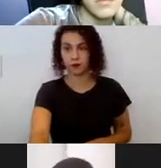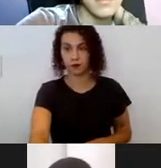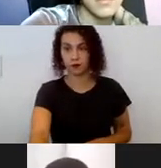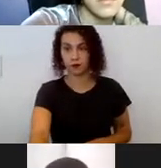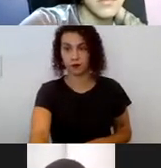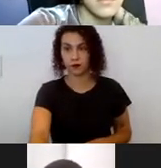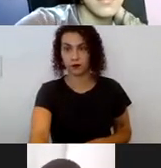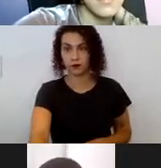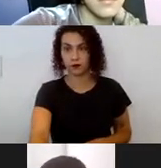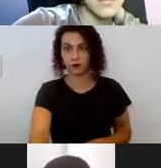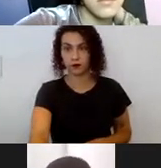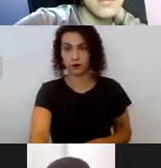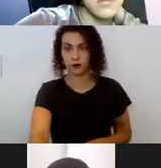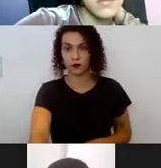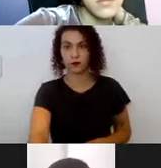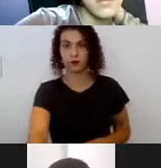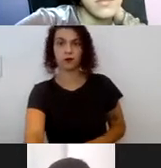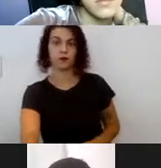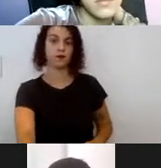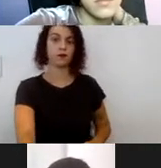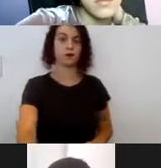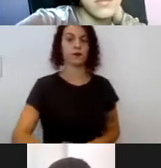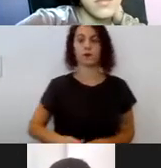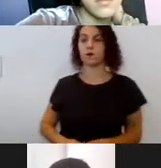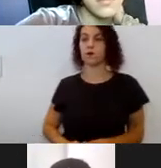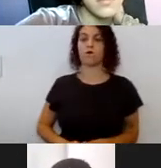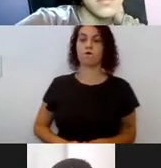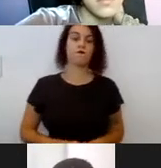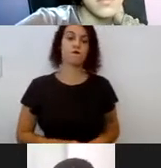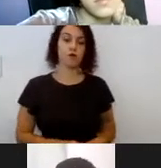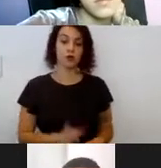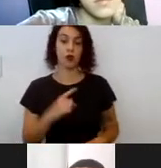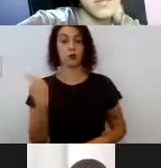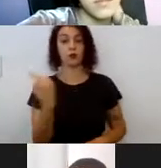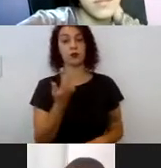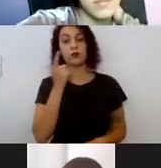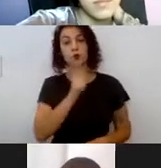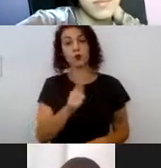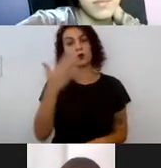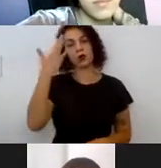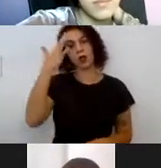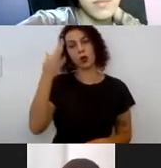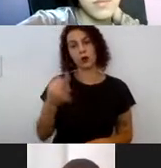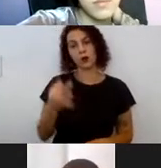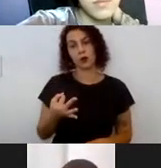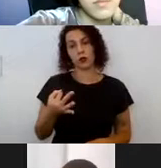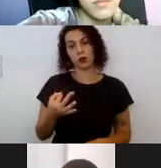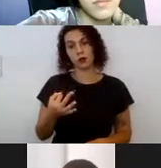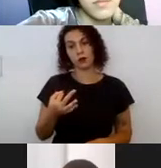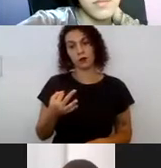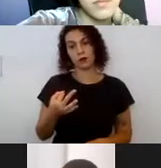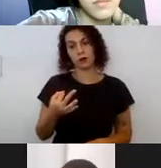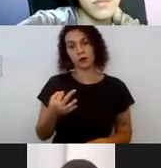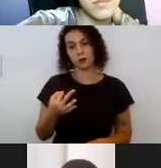caladinhos mas aí para que a gente possa entender que existem coisas que certos apenas certos provérbios dão